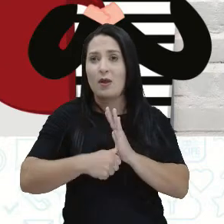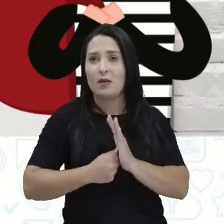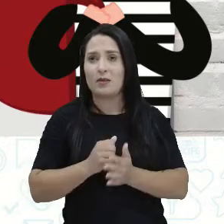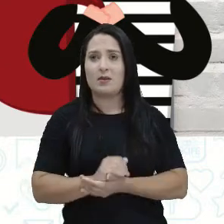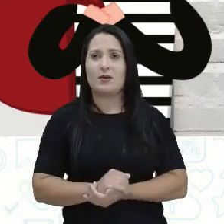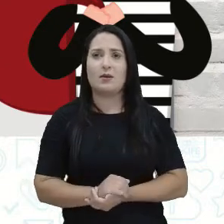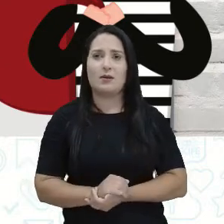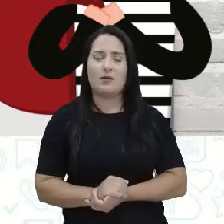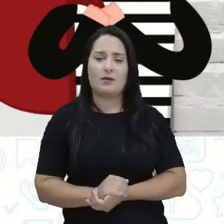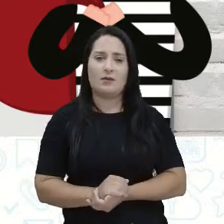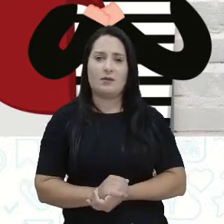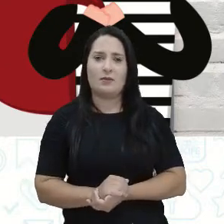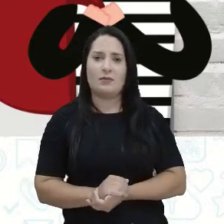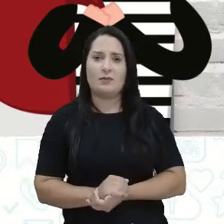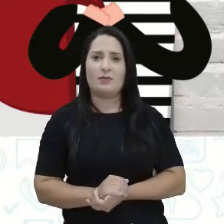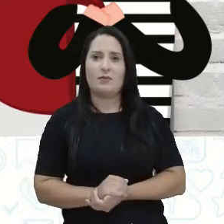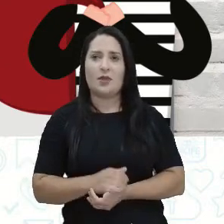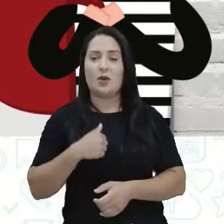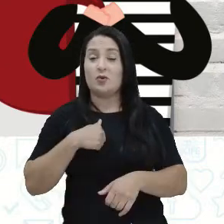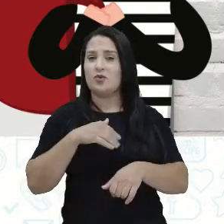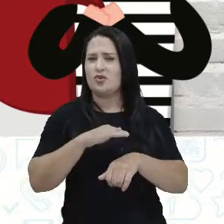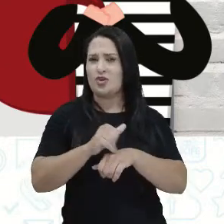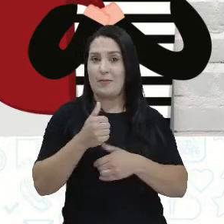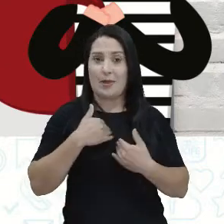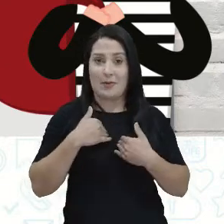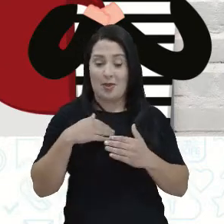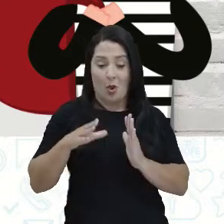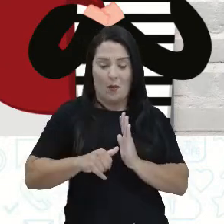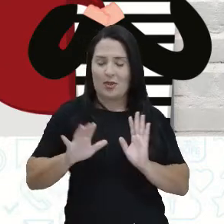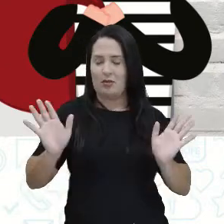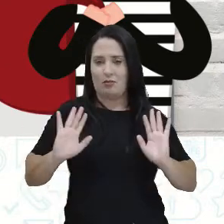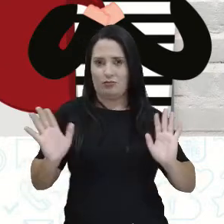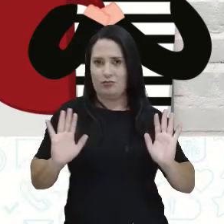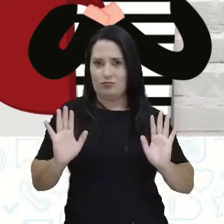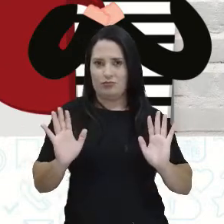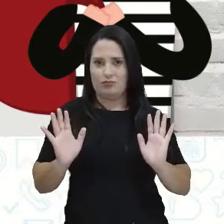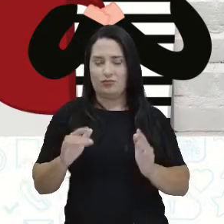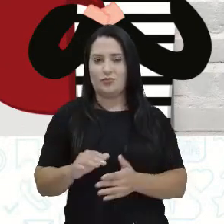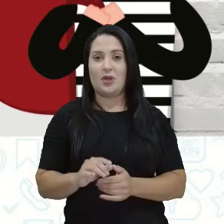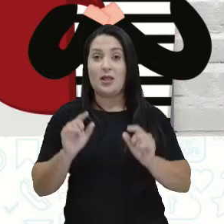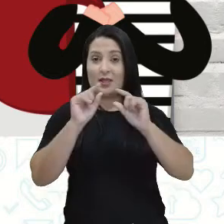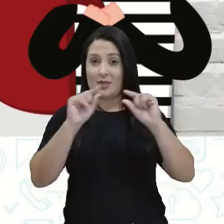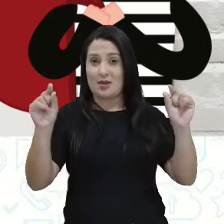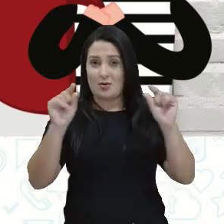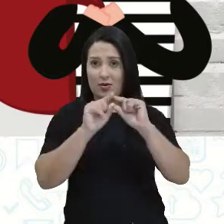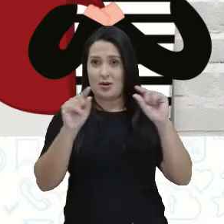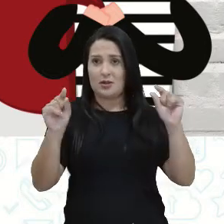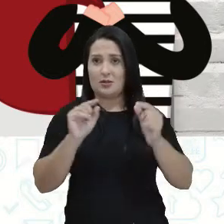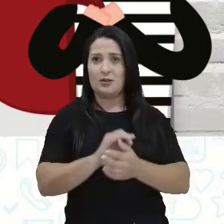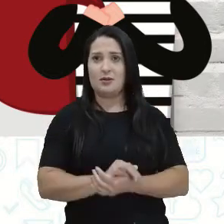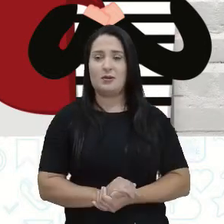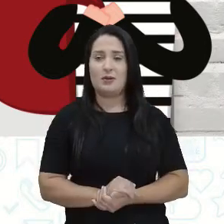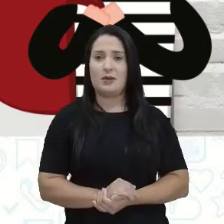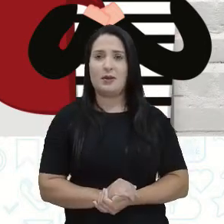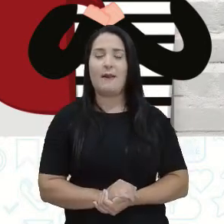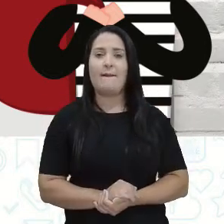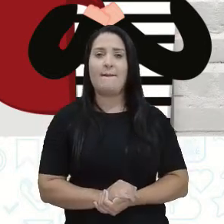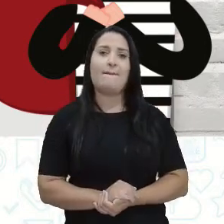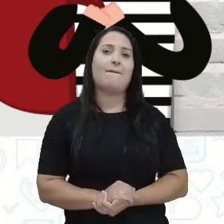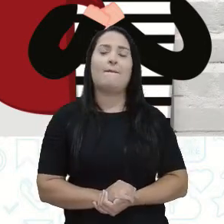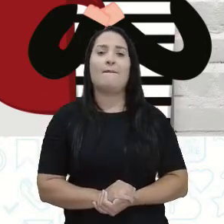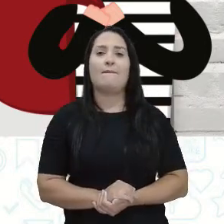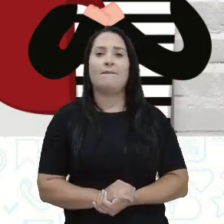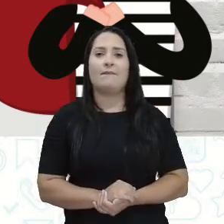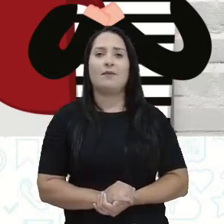estou chamando o ladrão, não estou chamando para me assaltar, tá, gente? Na oração, discursivamente, eu estou chamando ele e estou